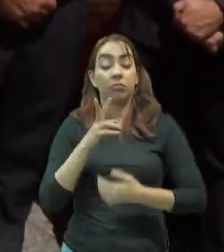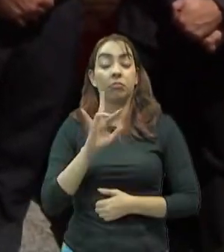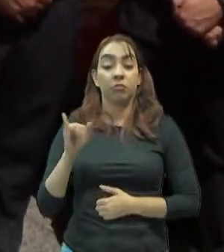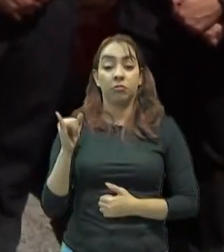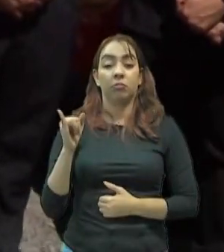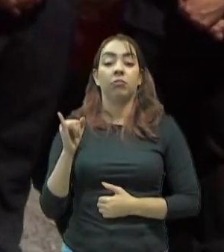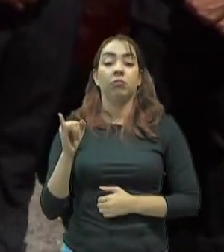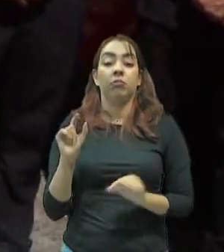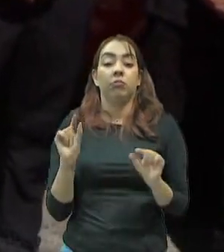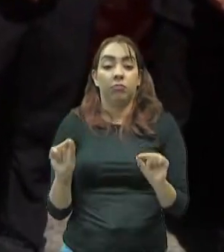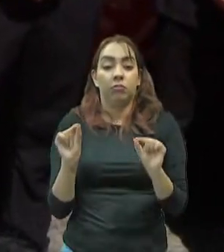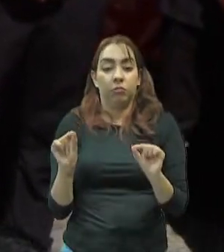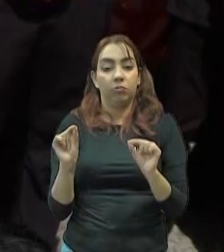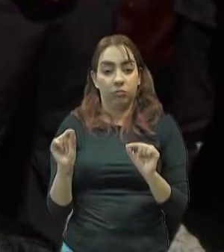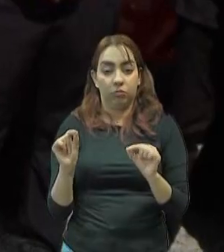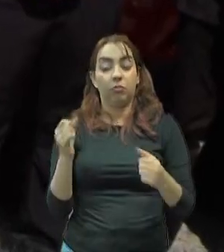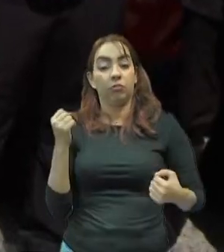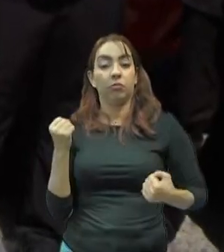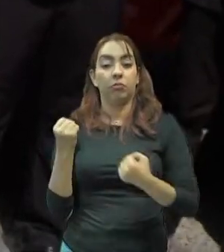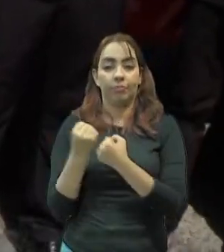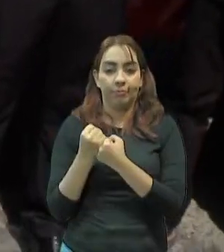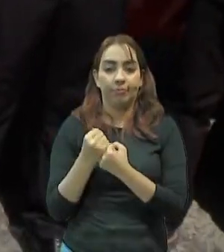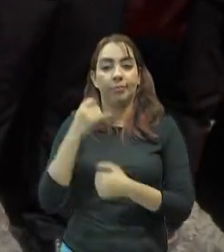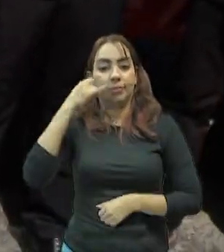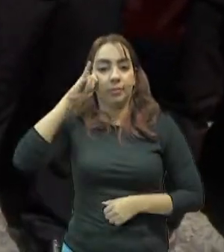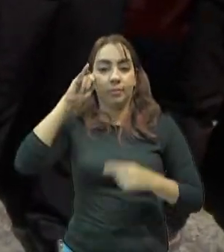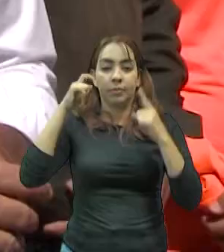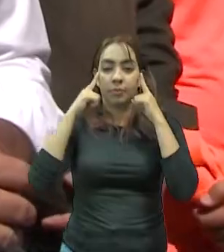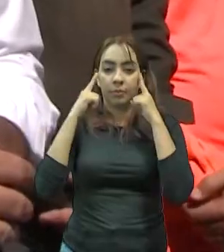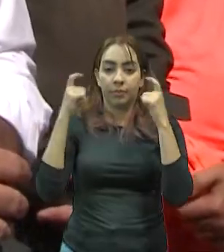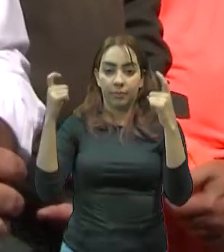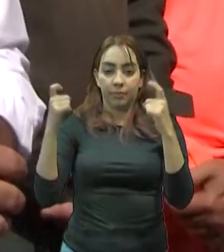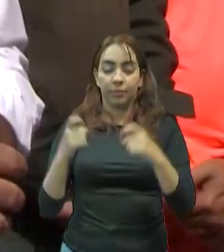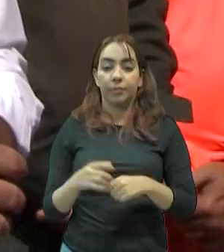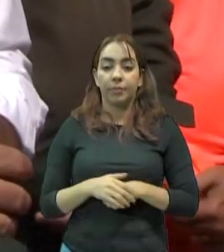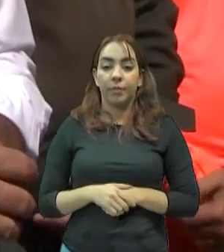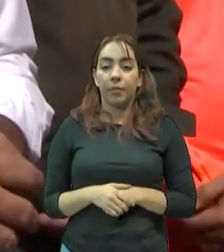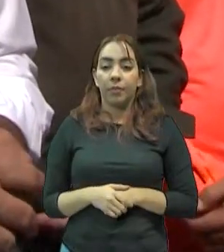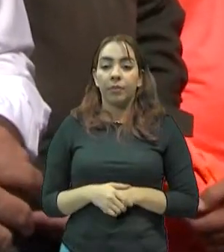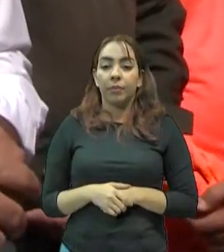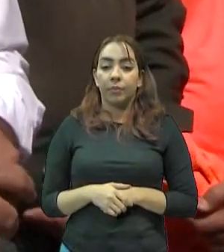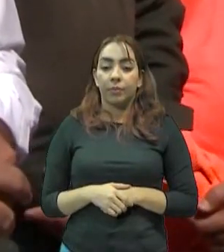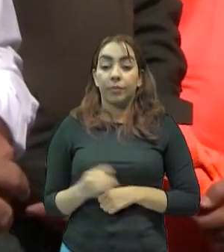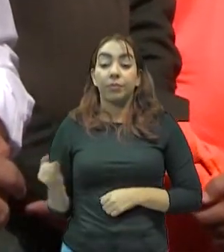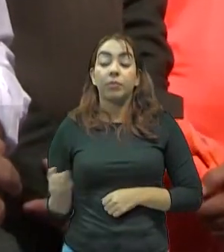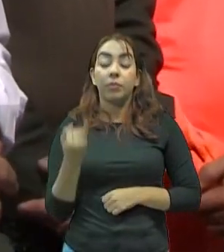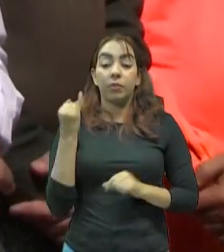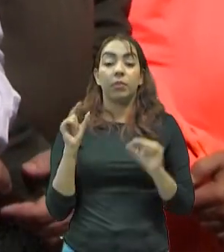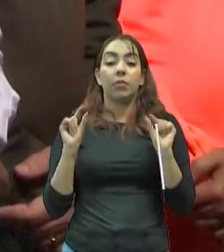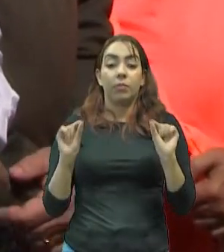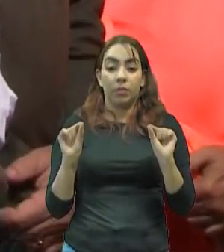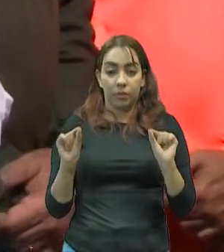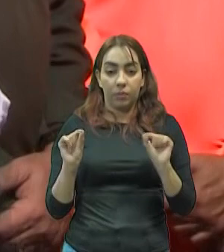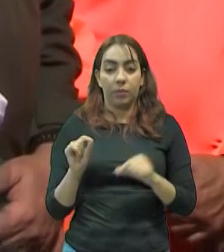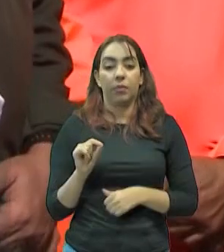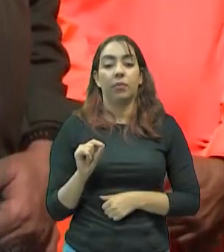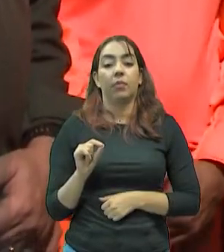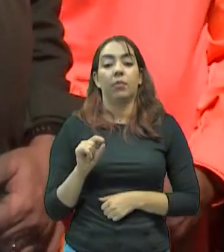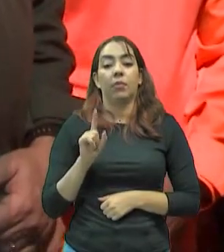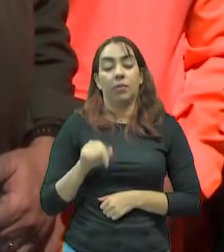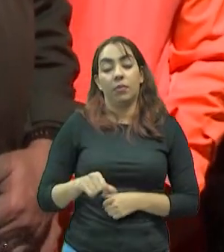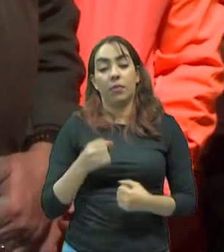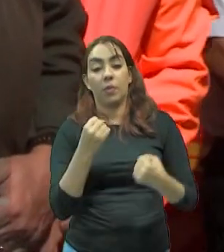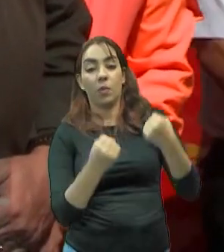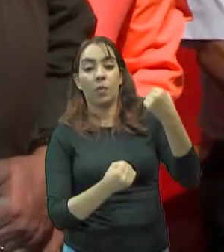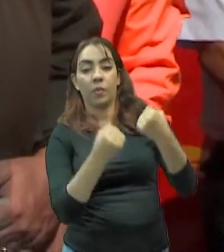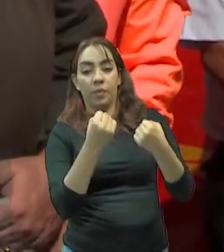realizado para reduzir os crimes violentos e contra o patrimônio a importância da entrega dessas 66 viaturas da polícia militar e essas 10